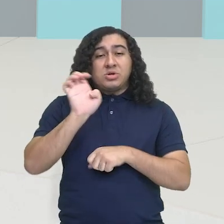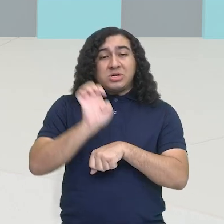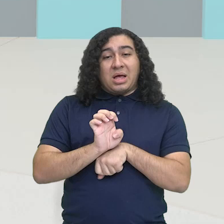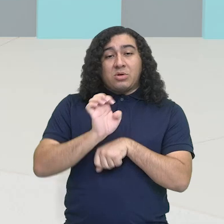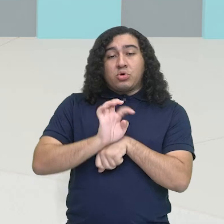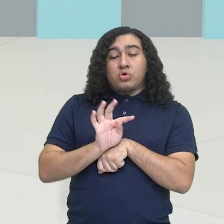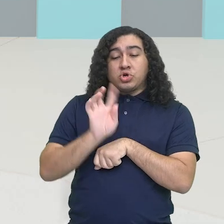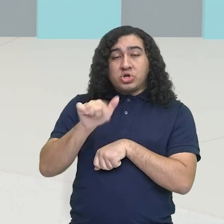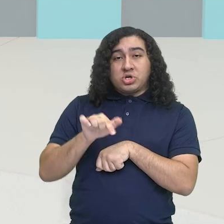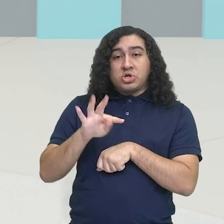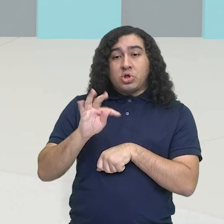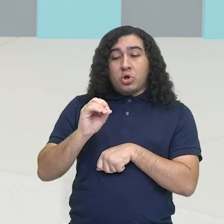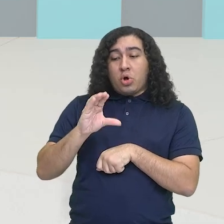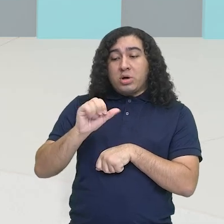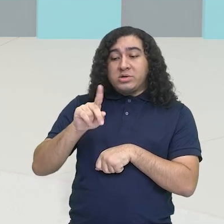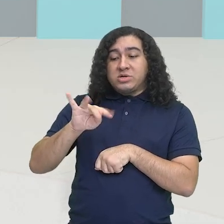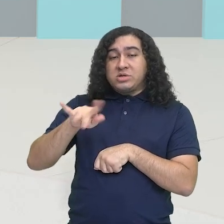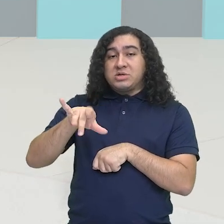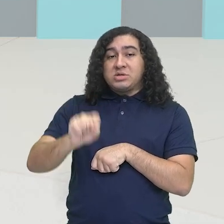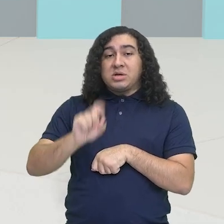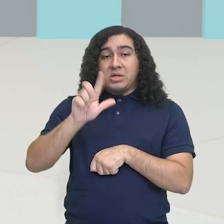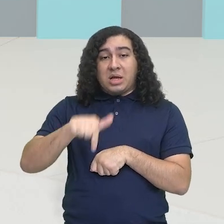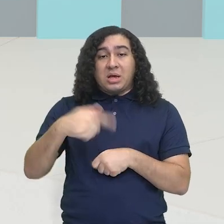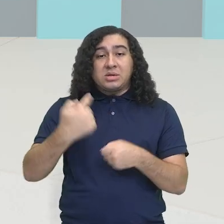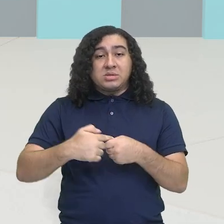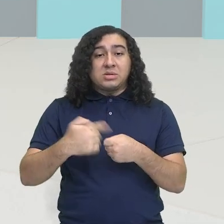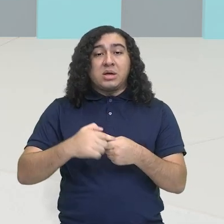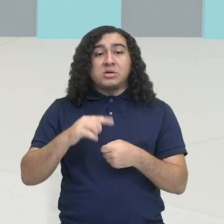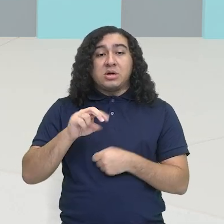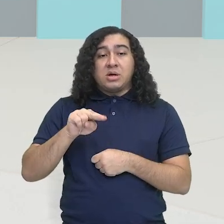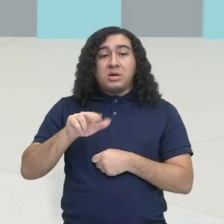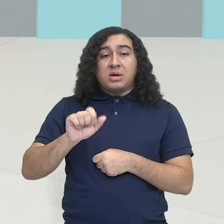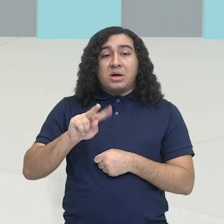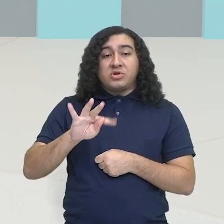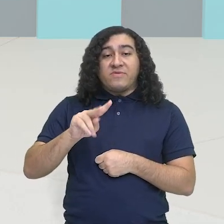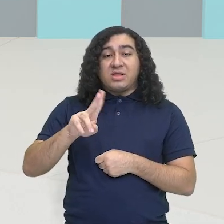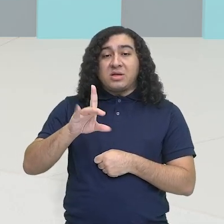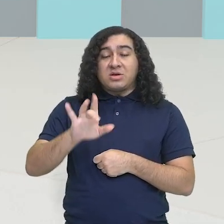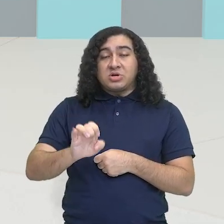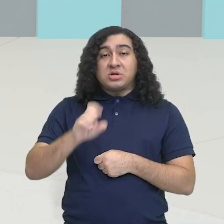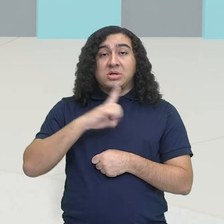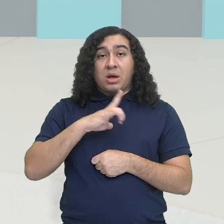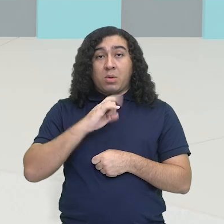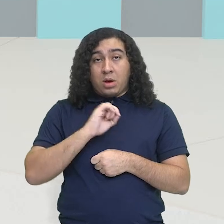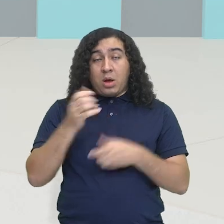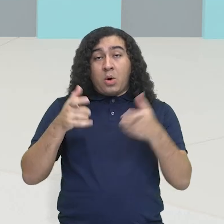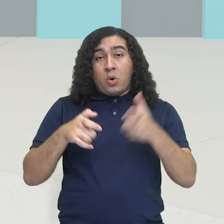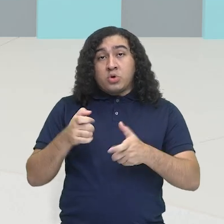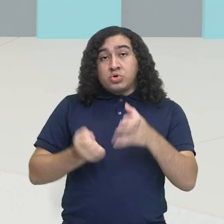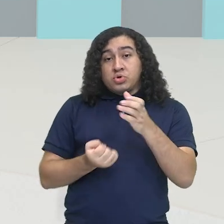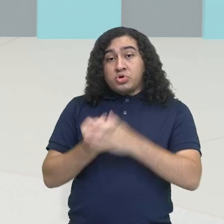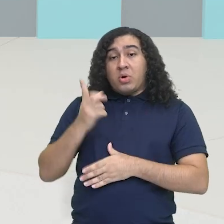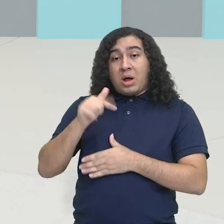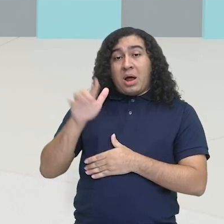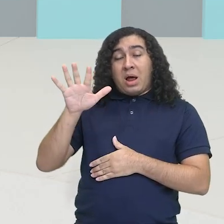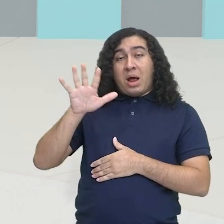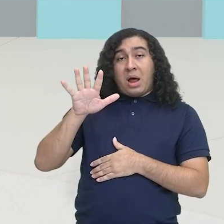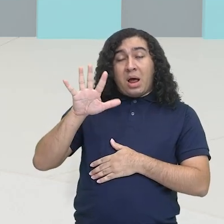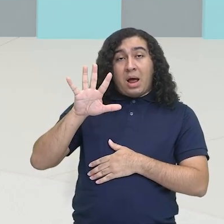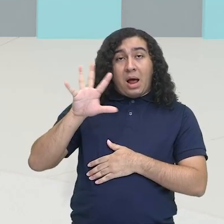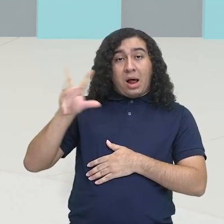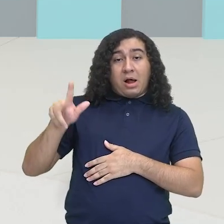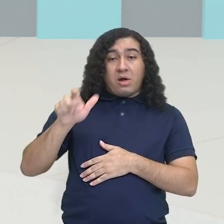Tocantins, justamente na cidade de Natividade. Ela tem raízes ali afro-brasileiras e é uma manifestação